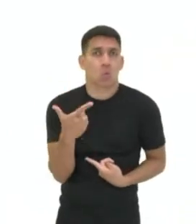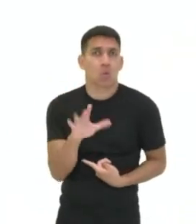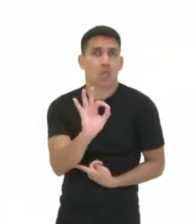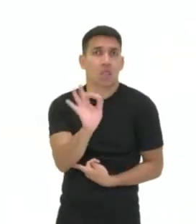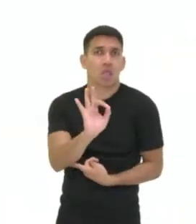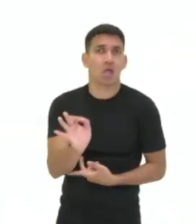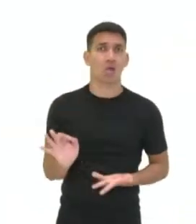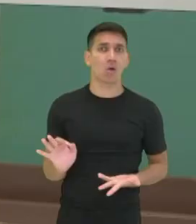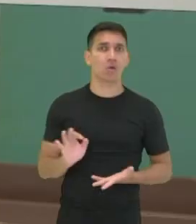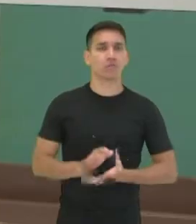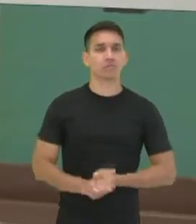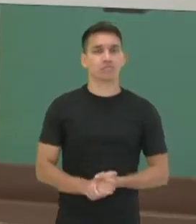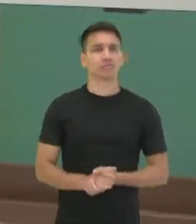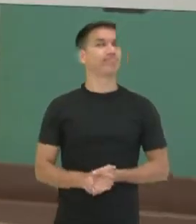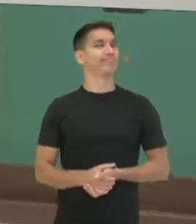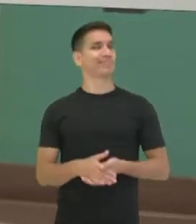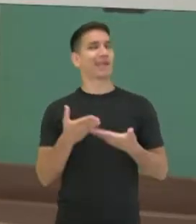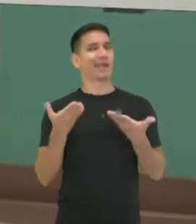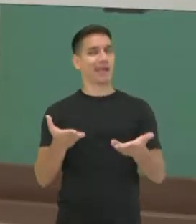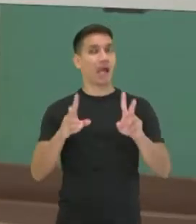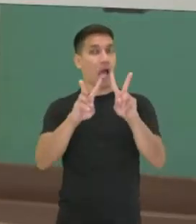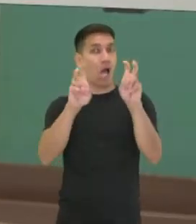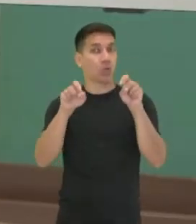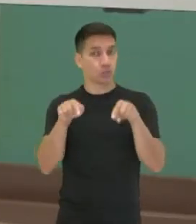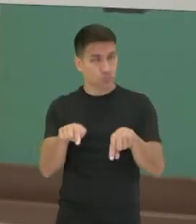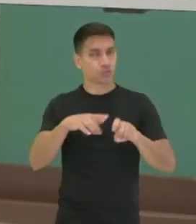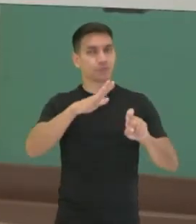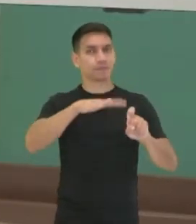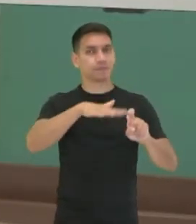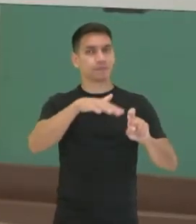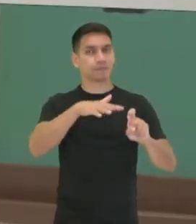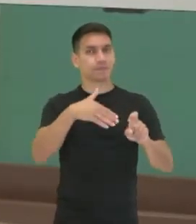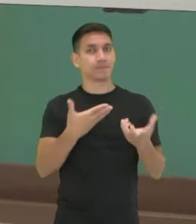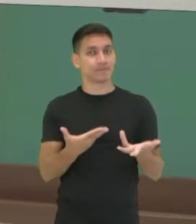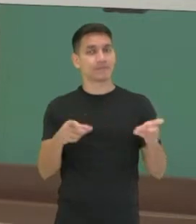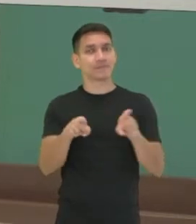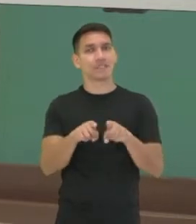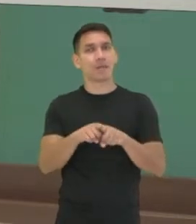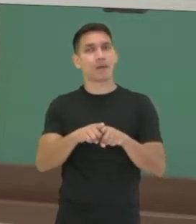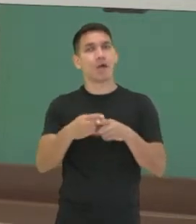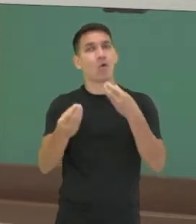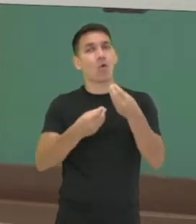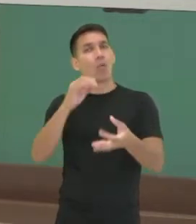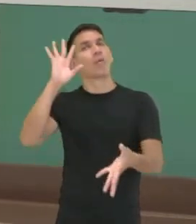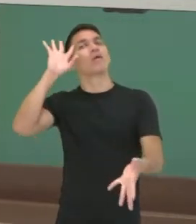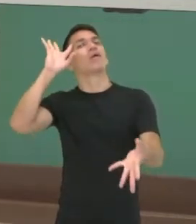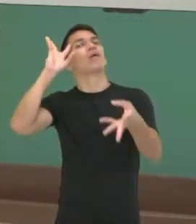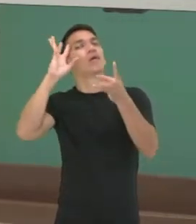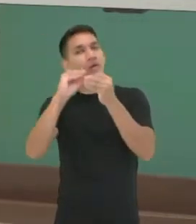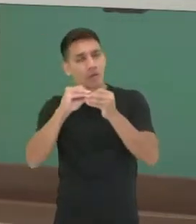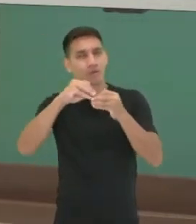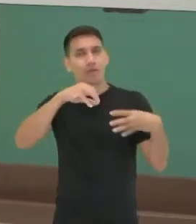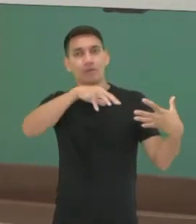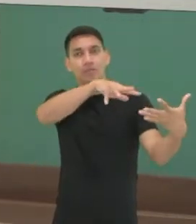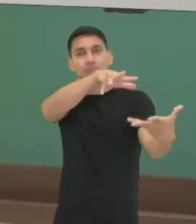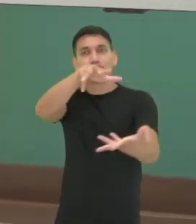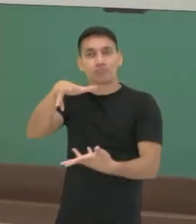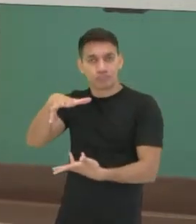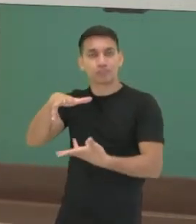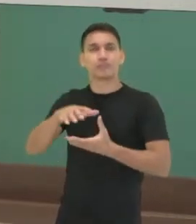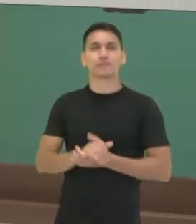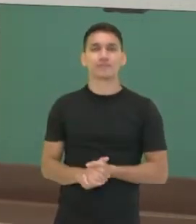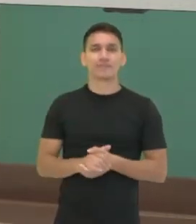lá? É sobre isso que tratam as mitologias e as cosmovisões, ou seja, cosmovisão, a visão de mundo,